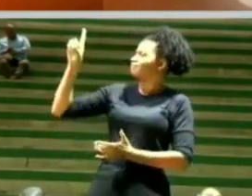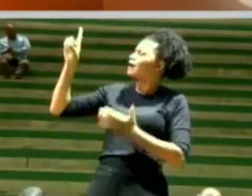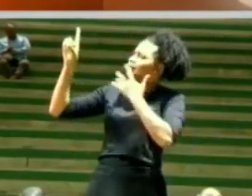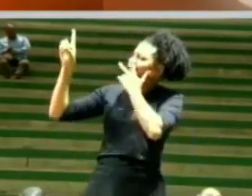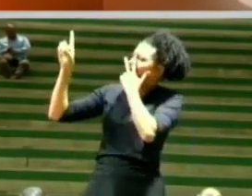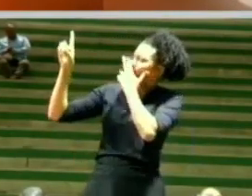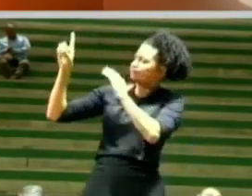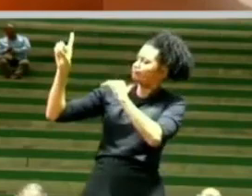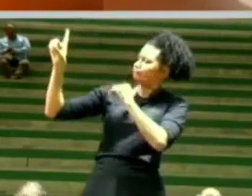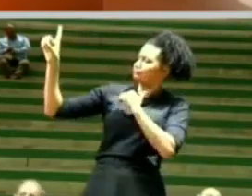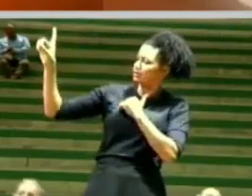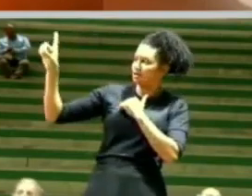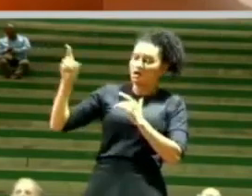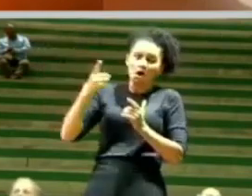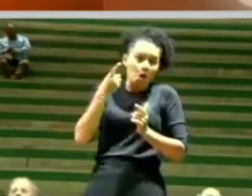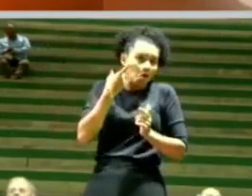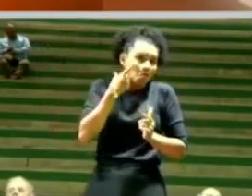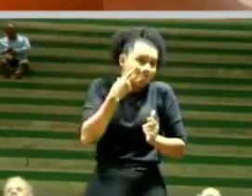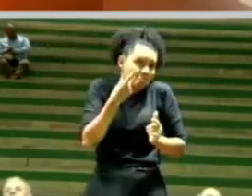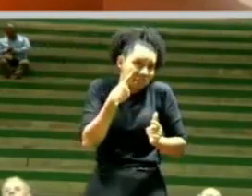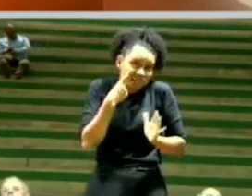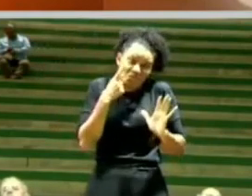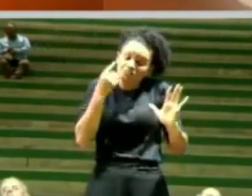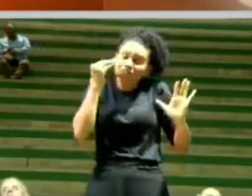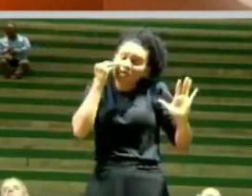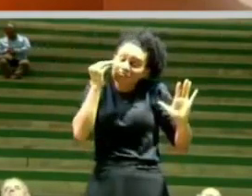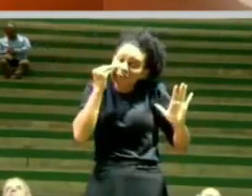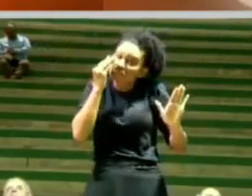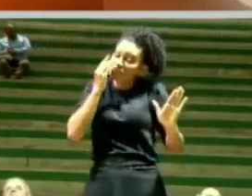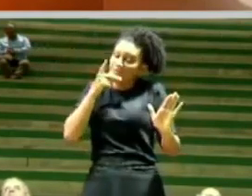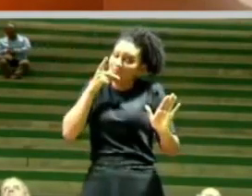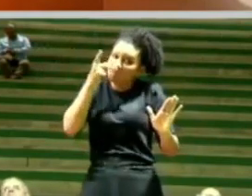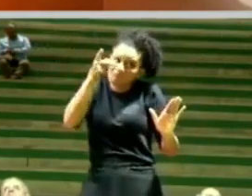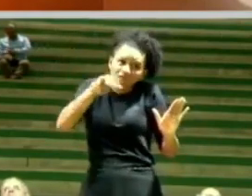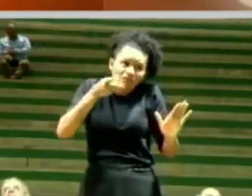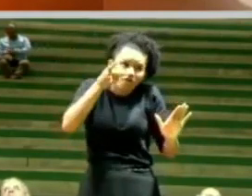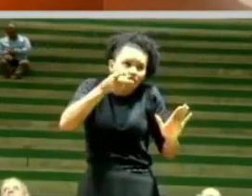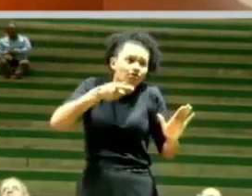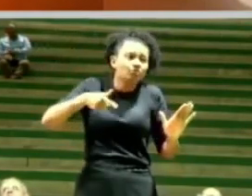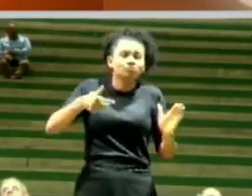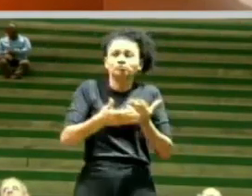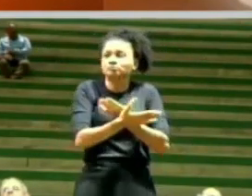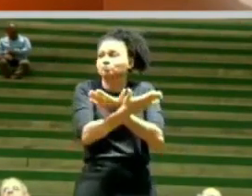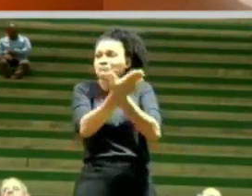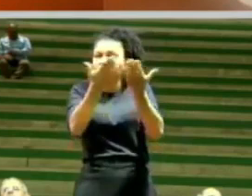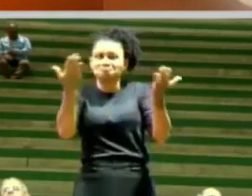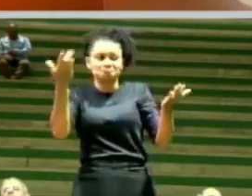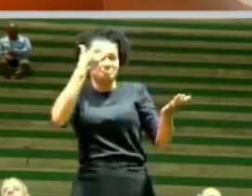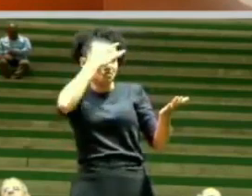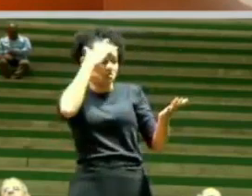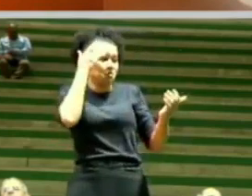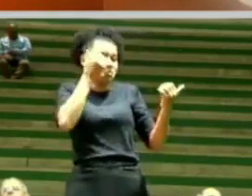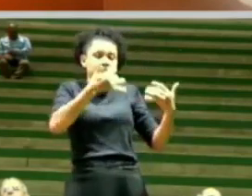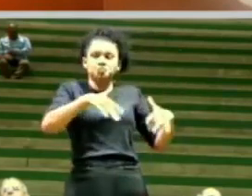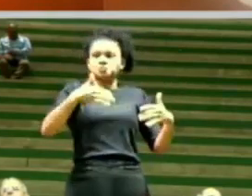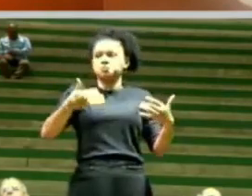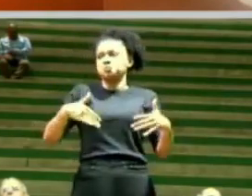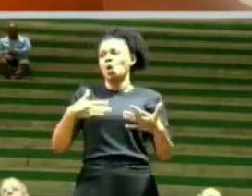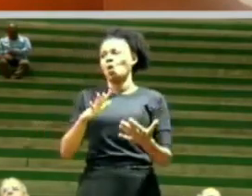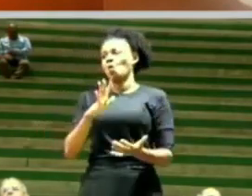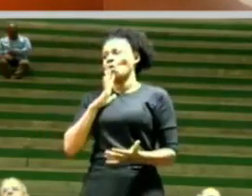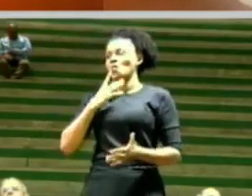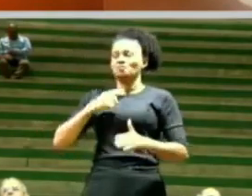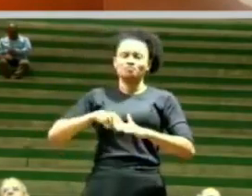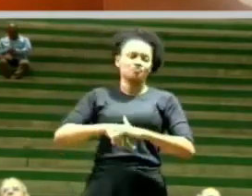Deus. Eu vou arriscar dizer, principalmente diante de tantas autoridades nas escrituras que